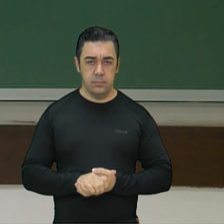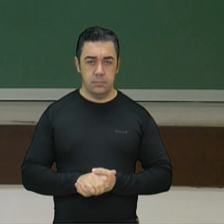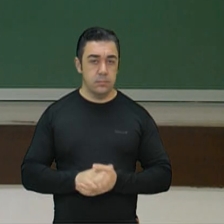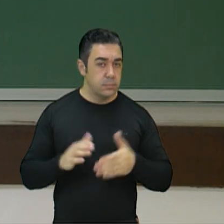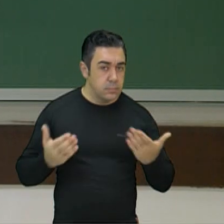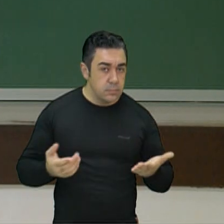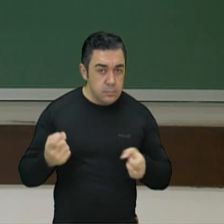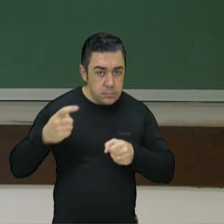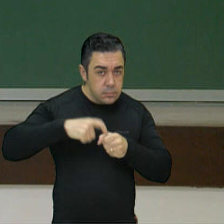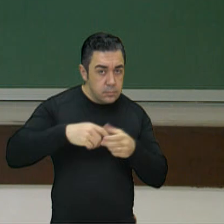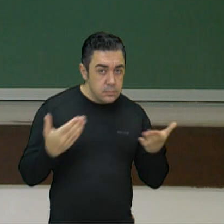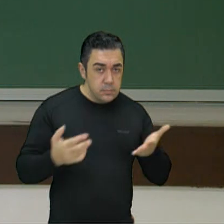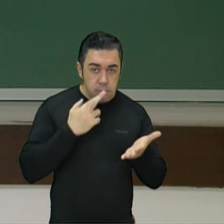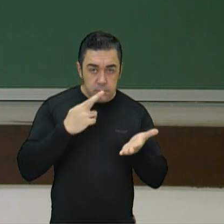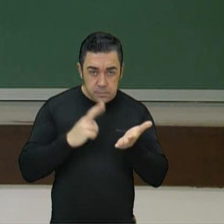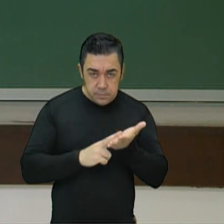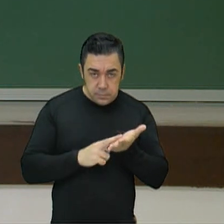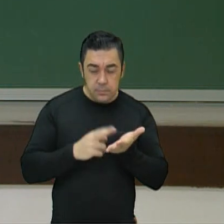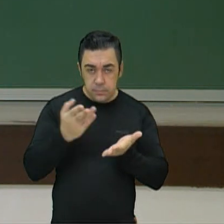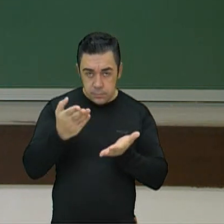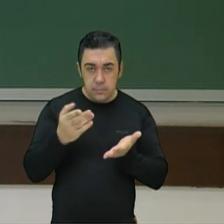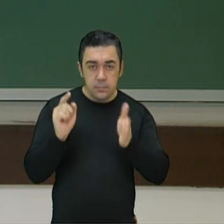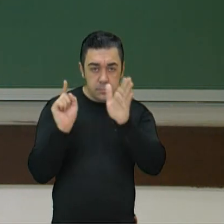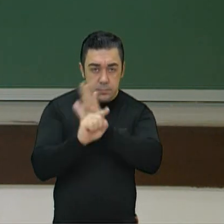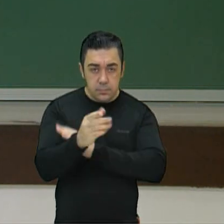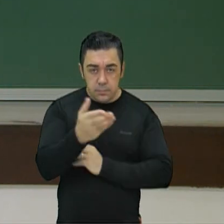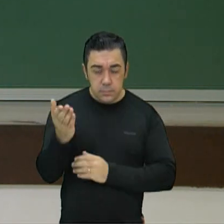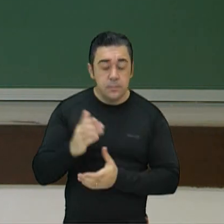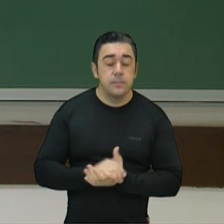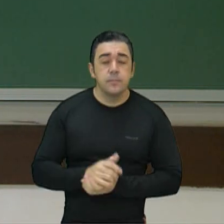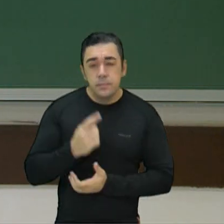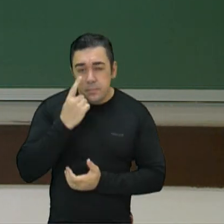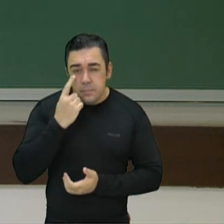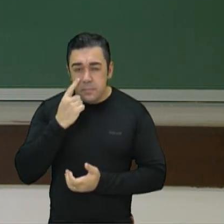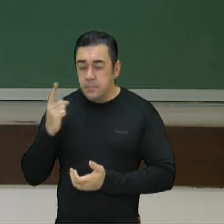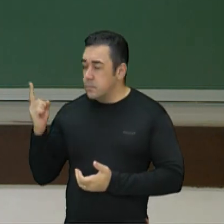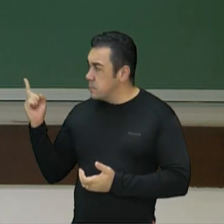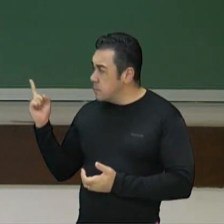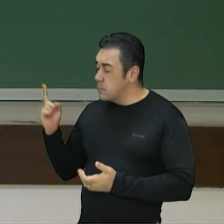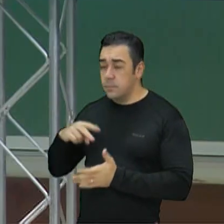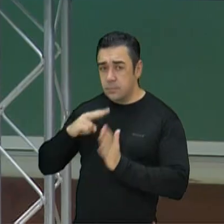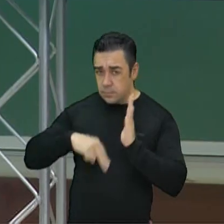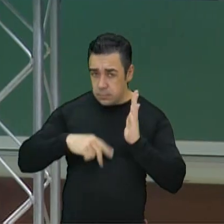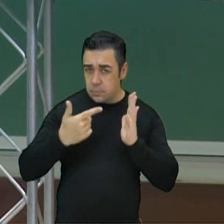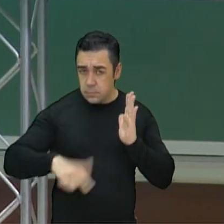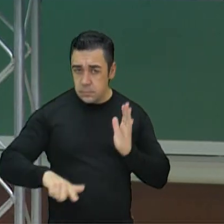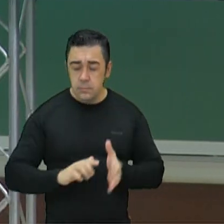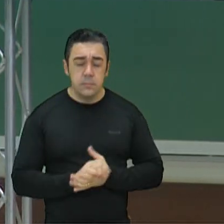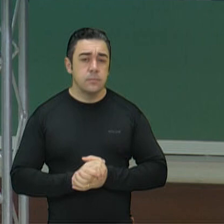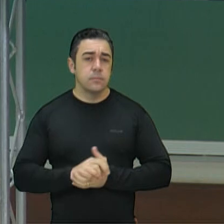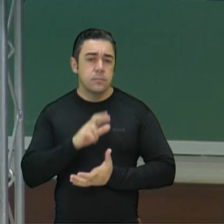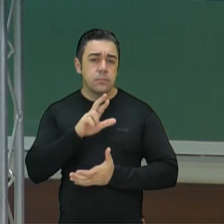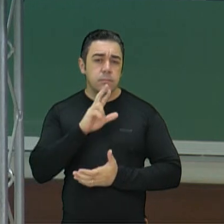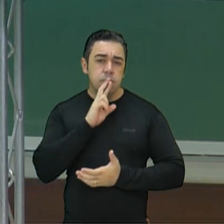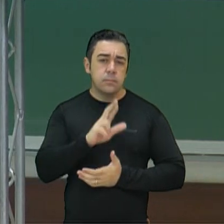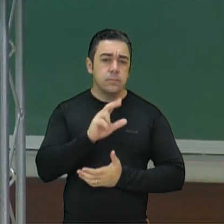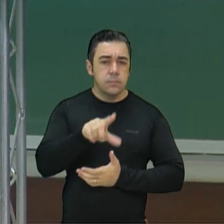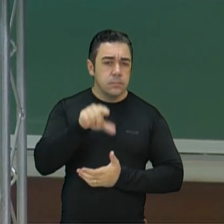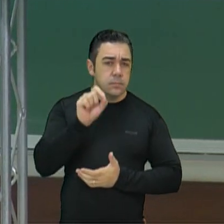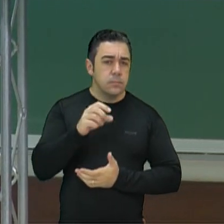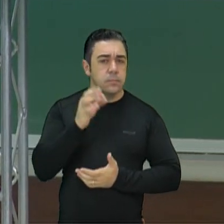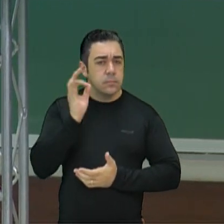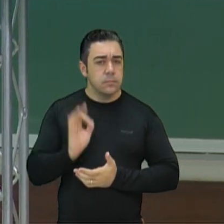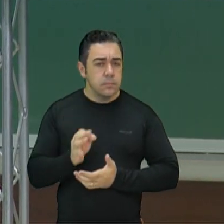Então, pessoal, voltando aqui na resolução do quiz, nós vamos ver aqui. Vou dar uma lida de novo. Assinala a alternativa